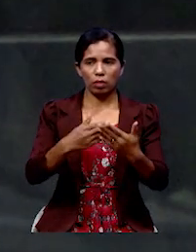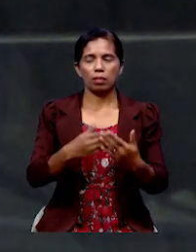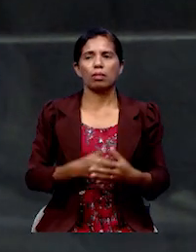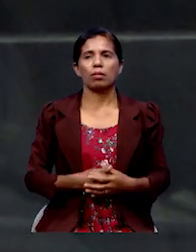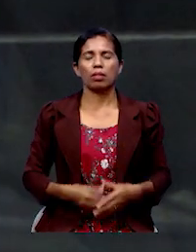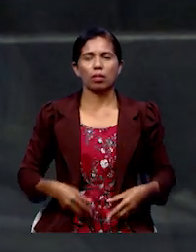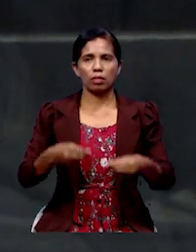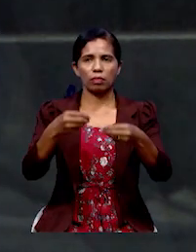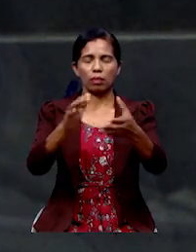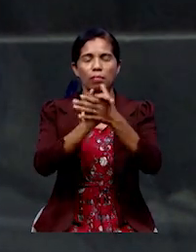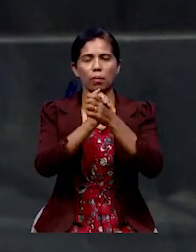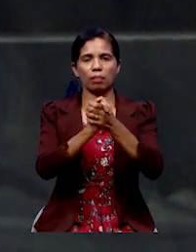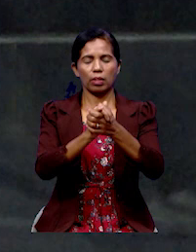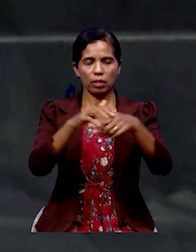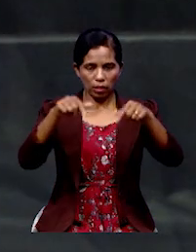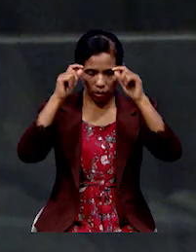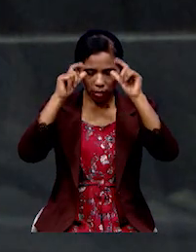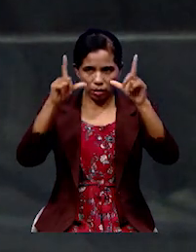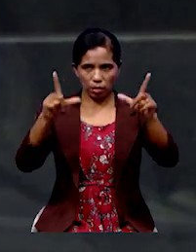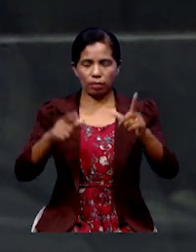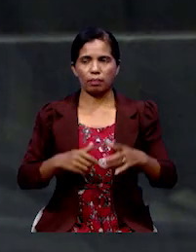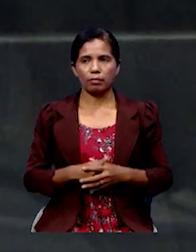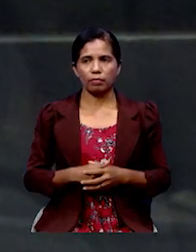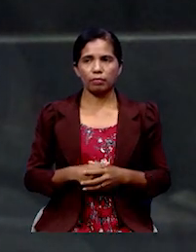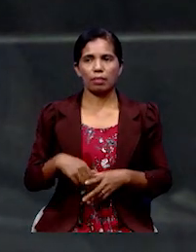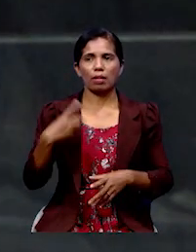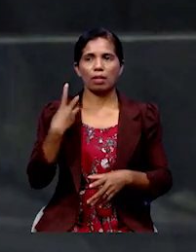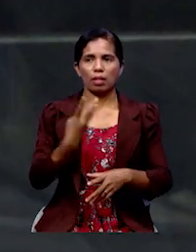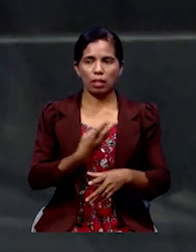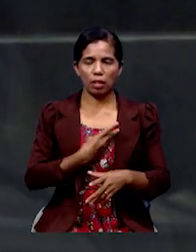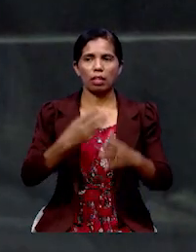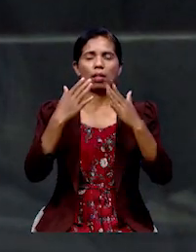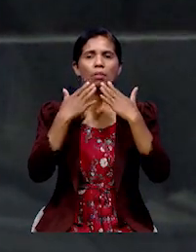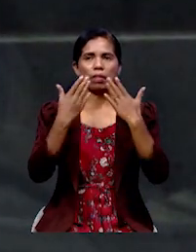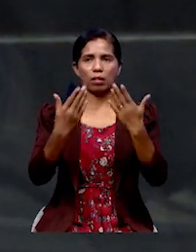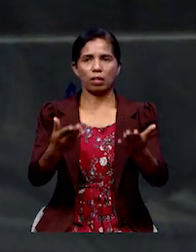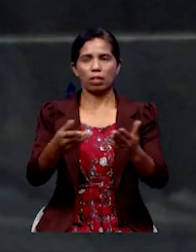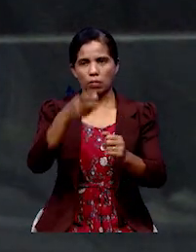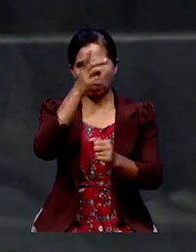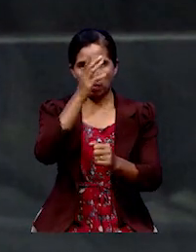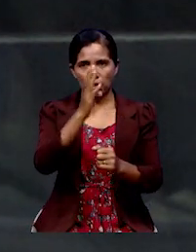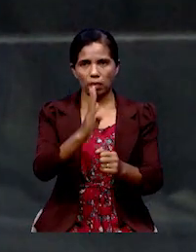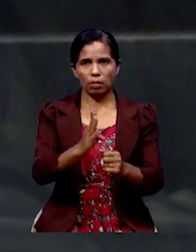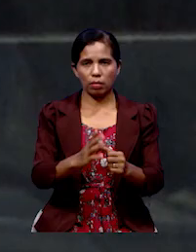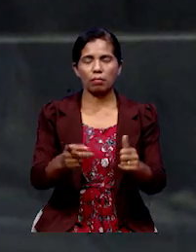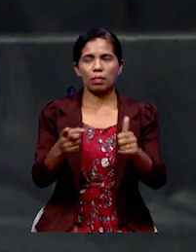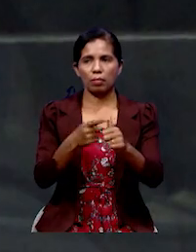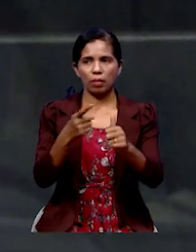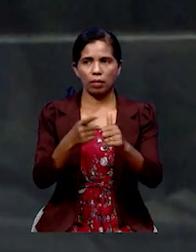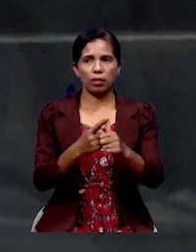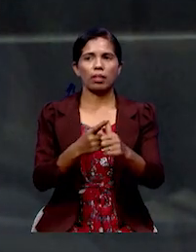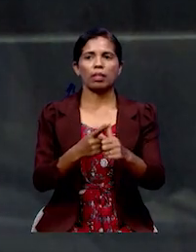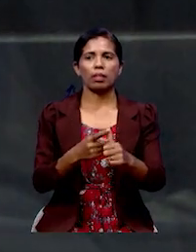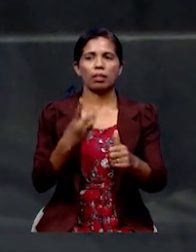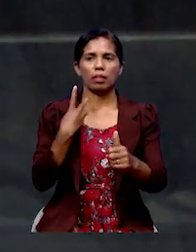for parabéns para ita que morresse primeira vez né do ita agradece da Maroma primeiro uma vez e